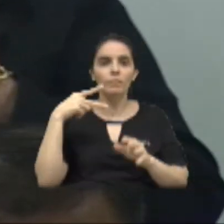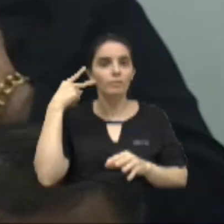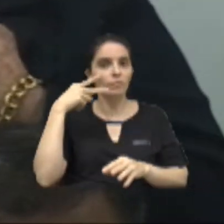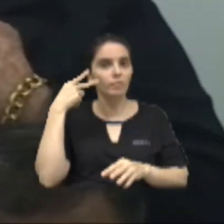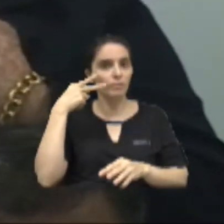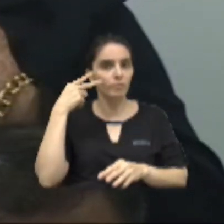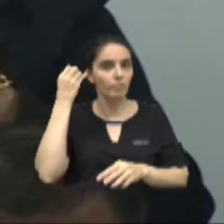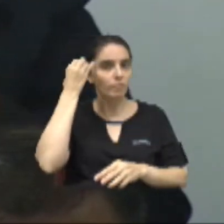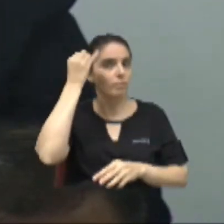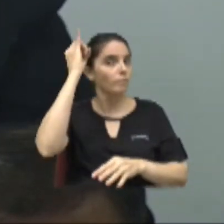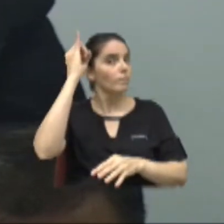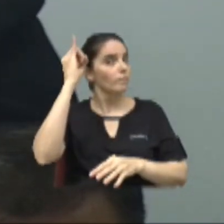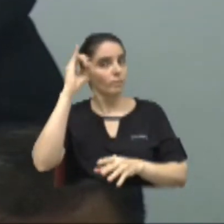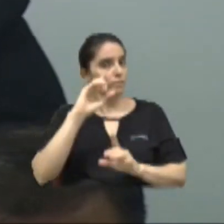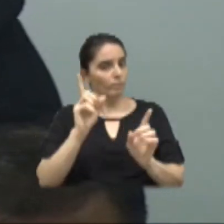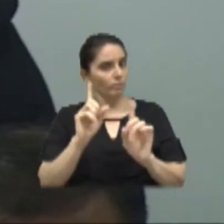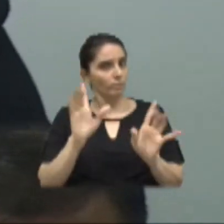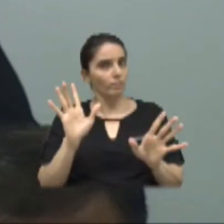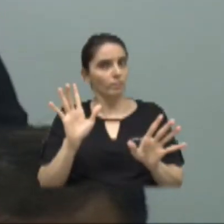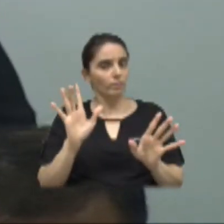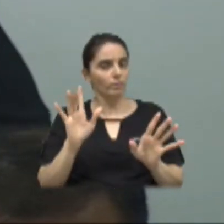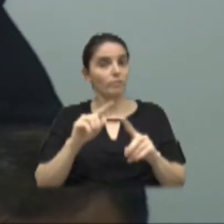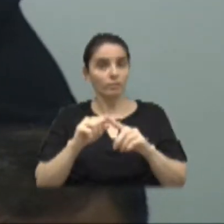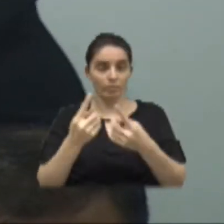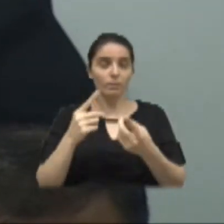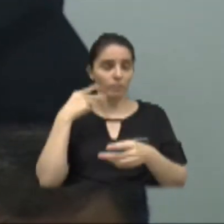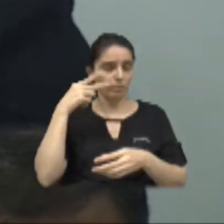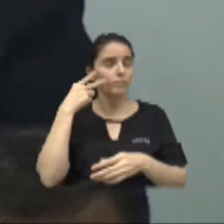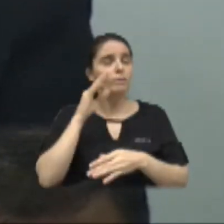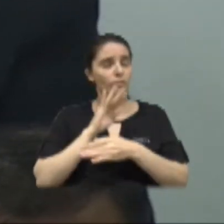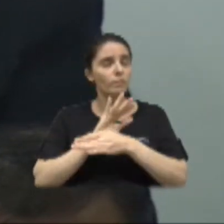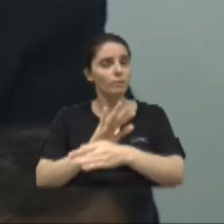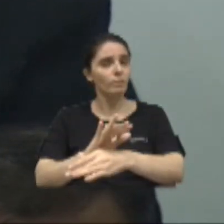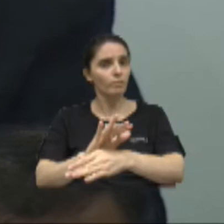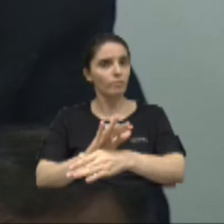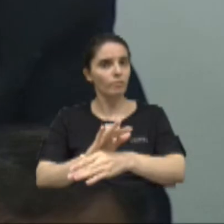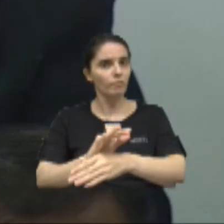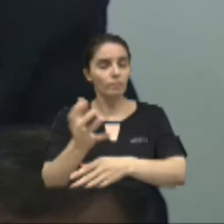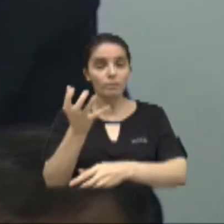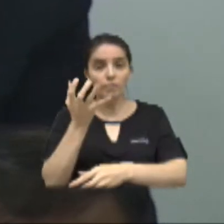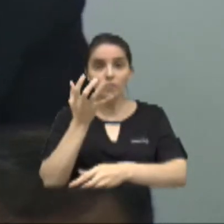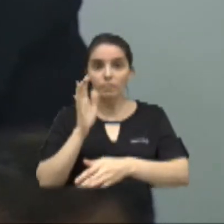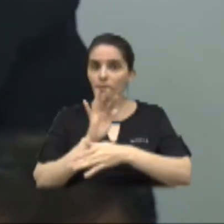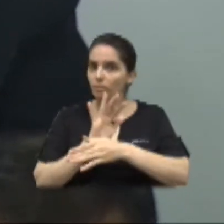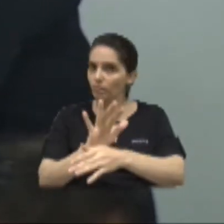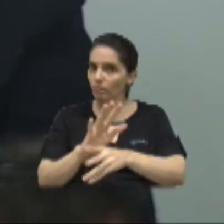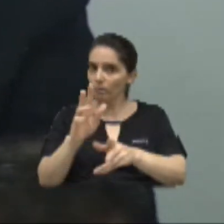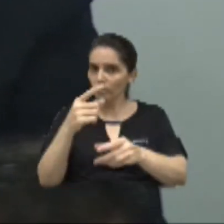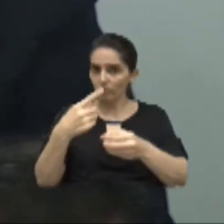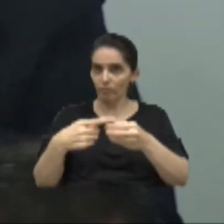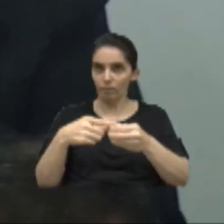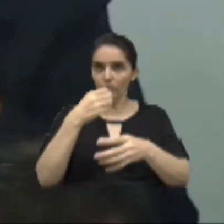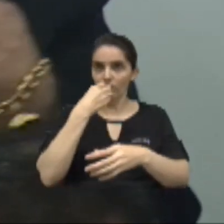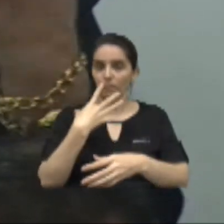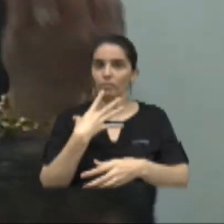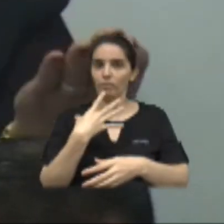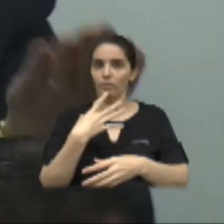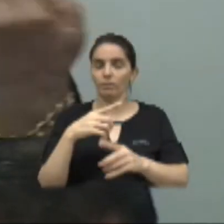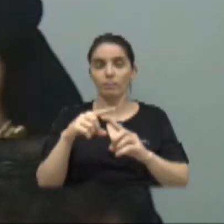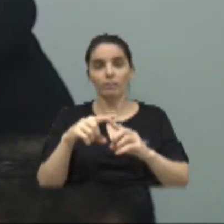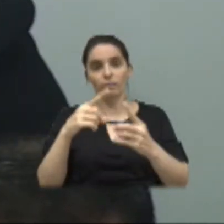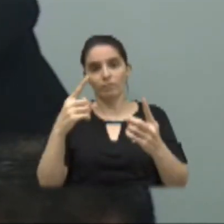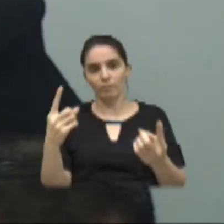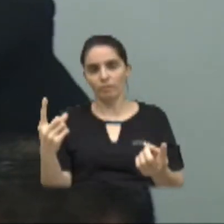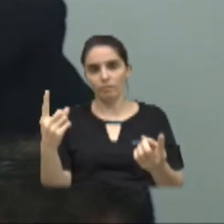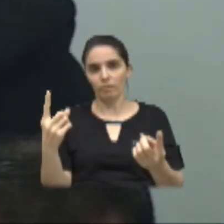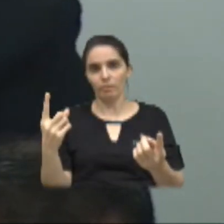porque nós temos esse dom. A gente quer ajudar, a gente quer ver a cidade bem. Né? Agora, quando se fala que eu